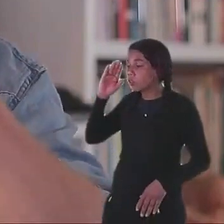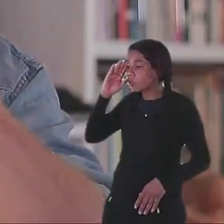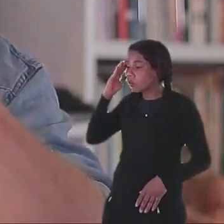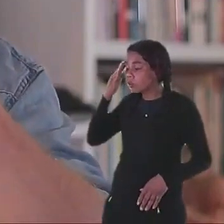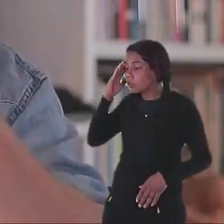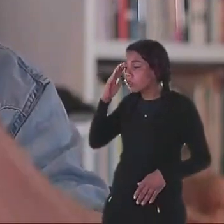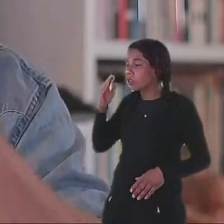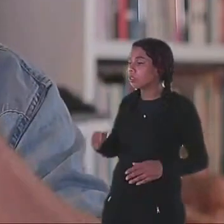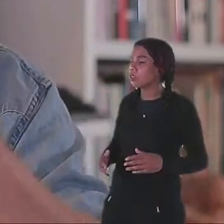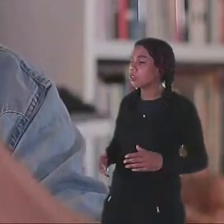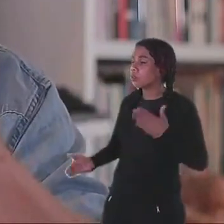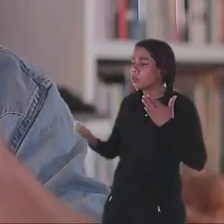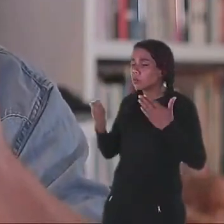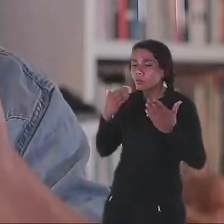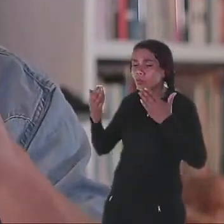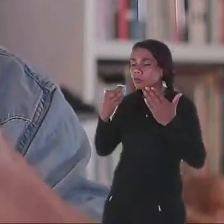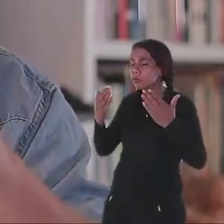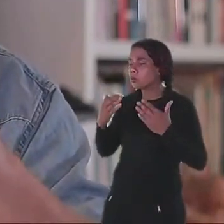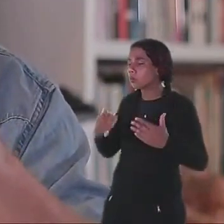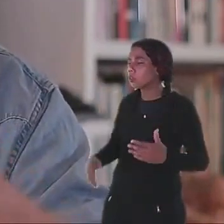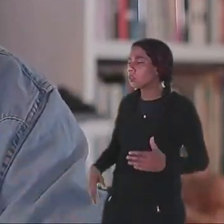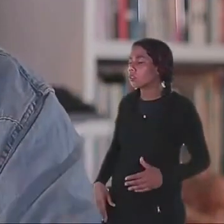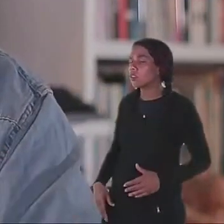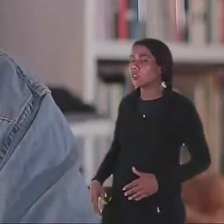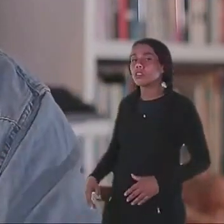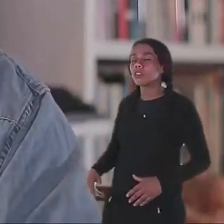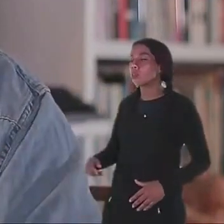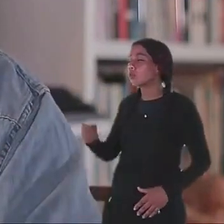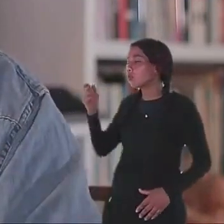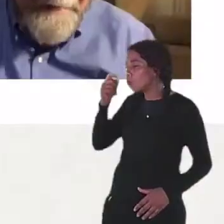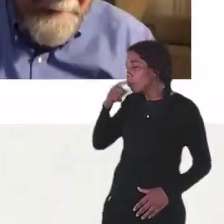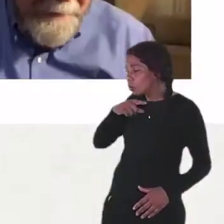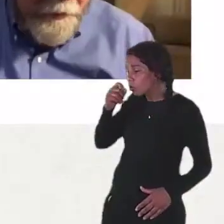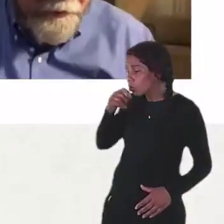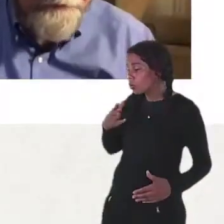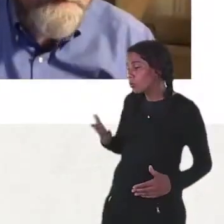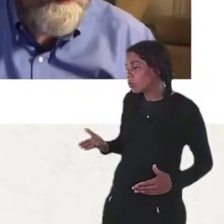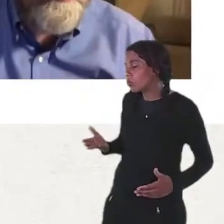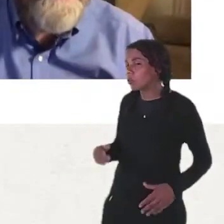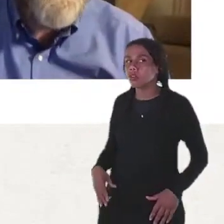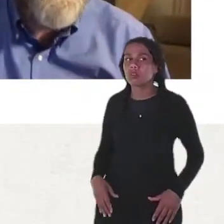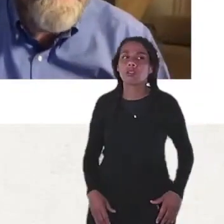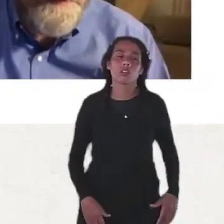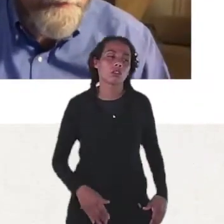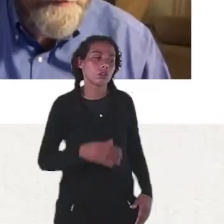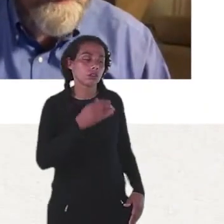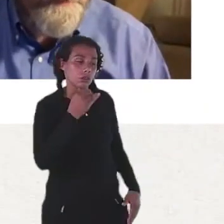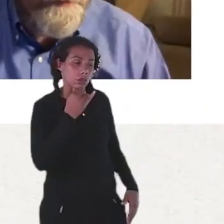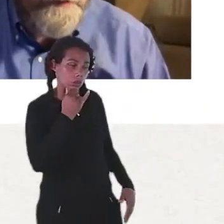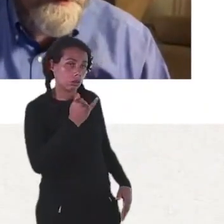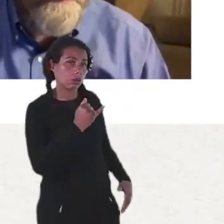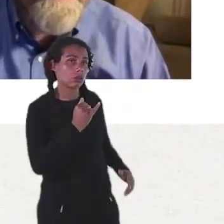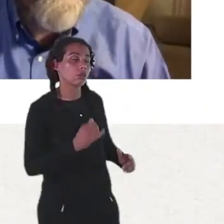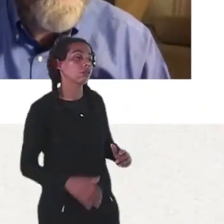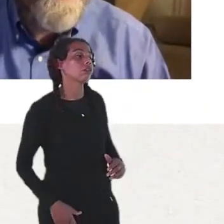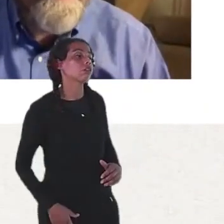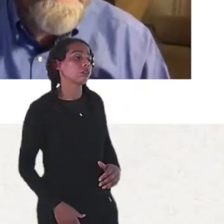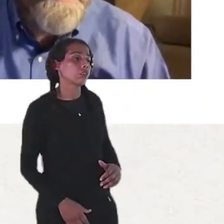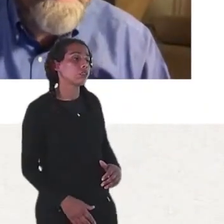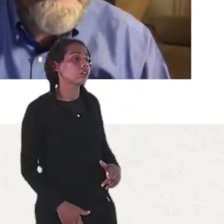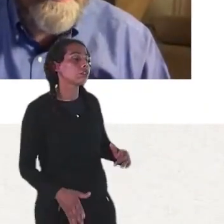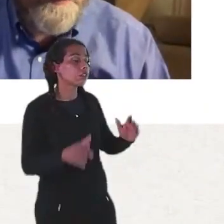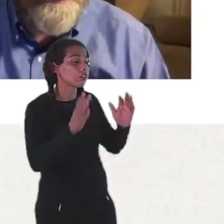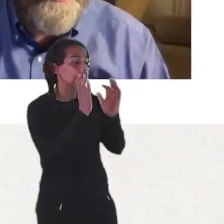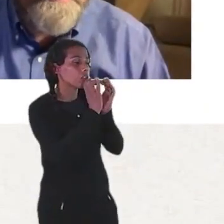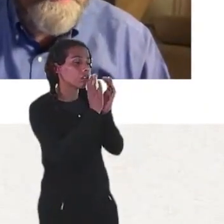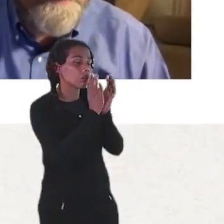Aspas. Ou quem sabe um mito, né? Não, veja, isso eu estou te falando do mecanismo neurofisiológico, mas